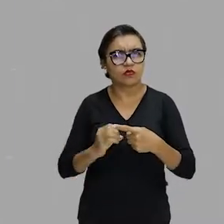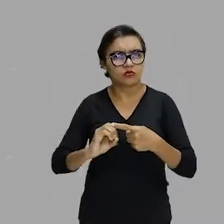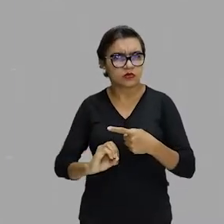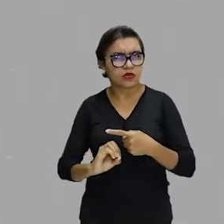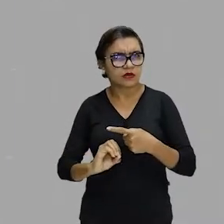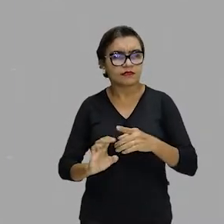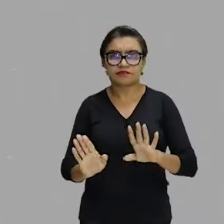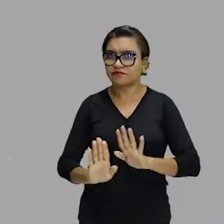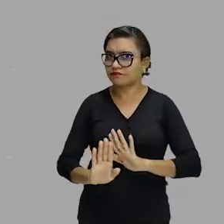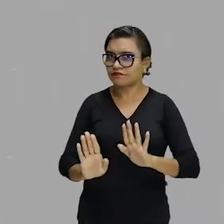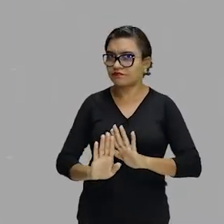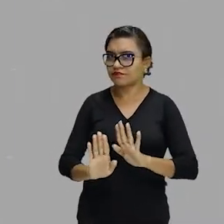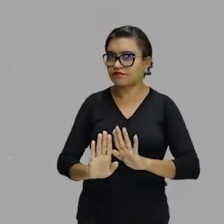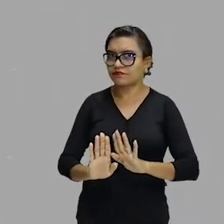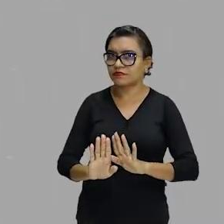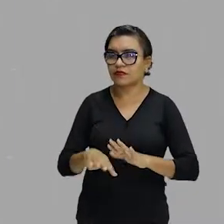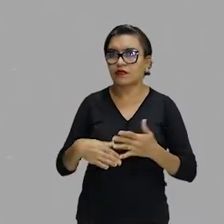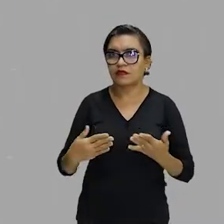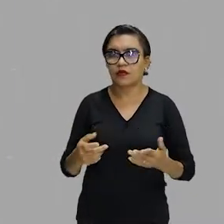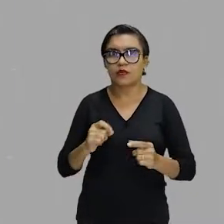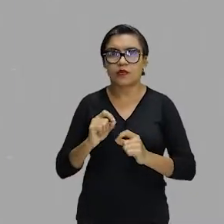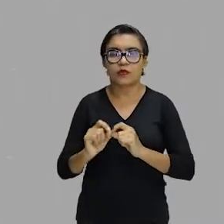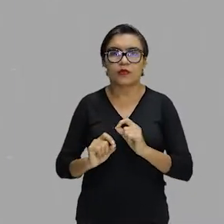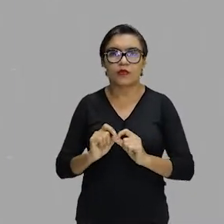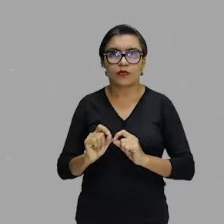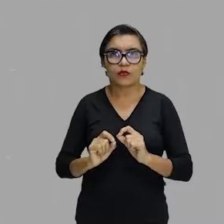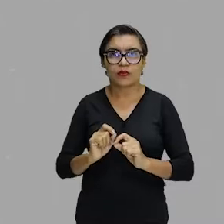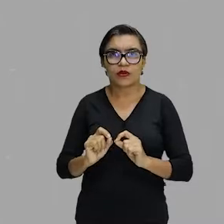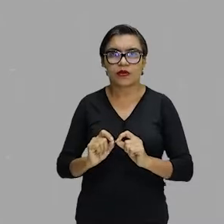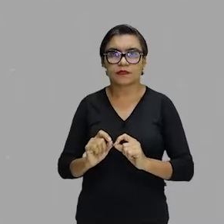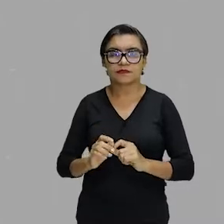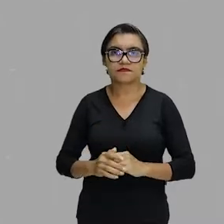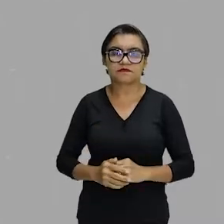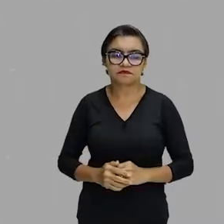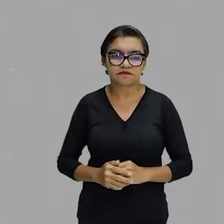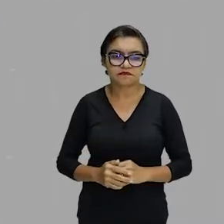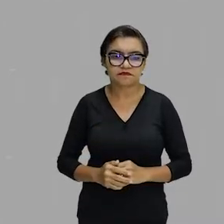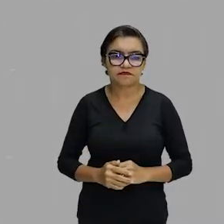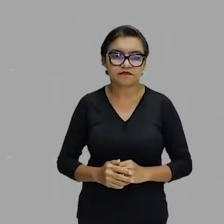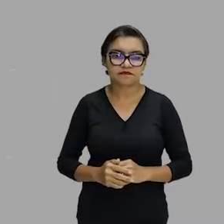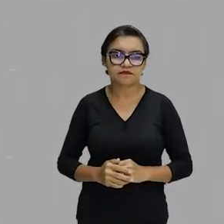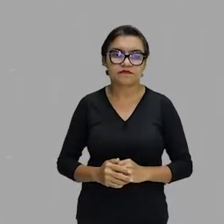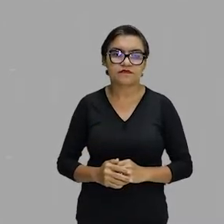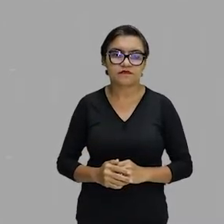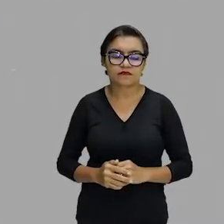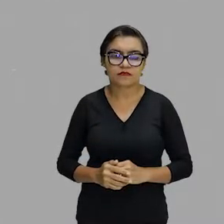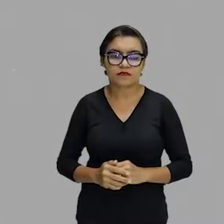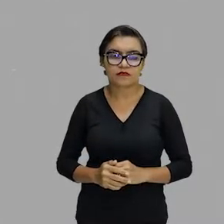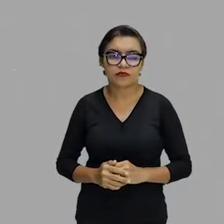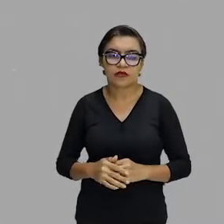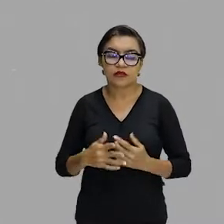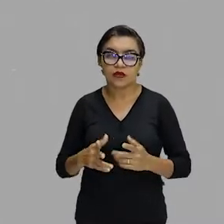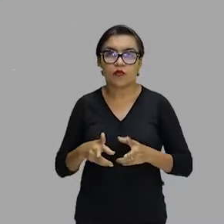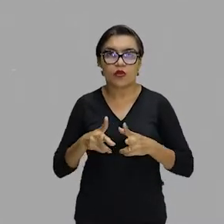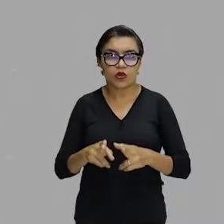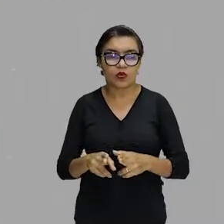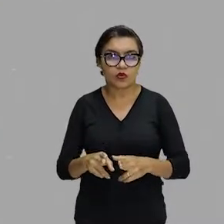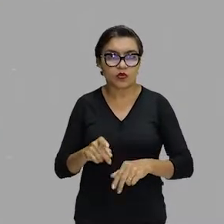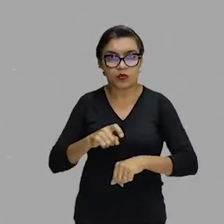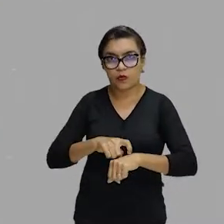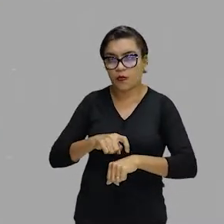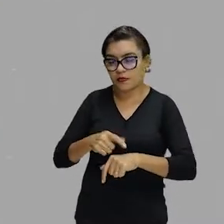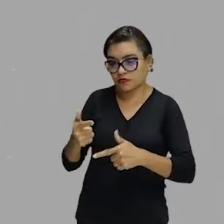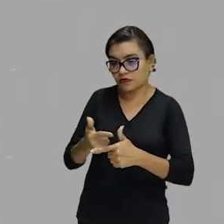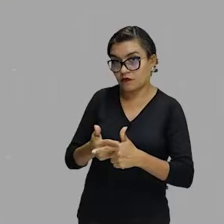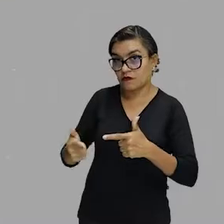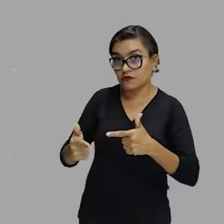É claro que não. Então, por esse motivo é que o A não vai poder ser zero, tá? Isso vai ser igual, quando eu tiver a divisão de